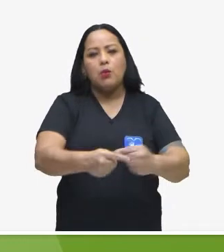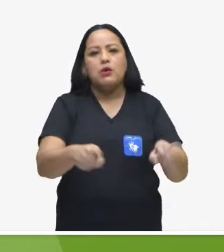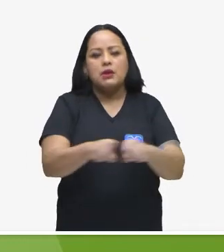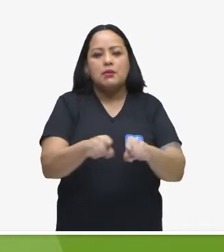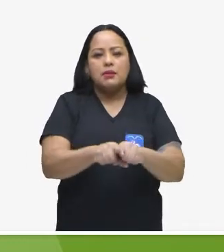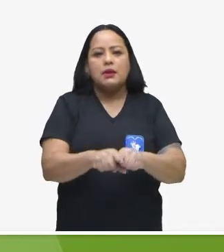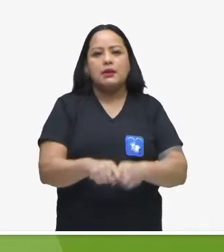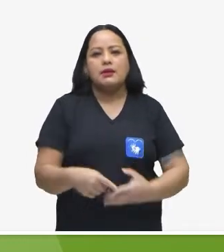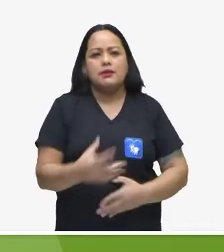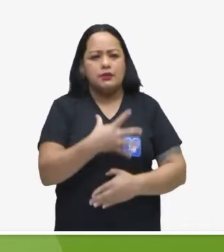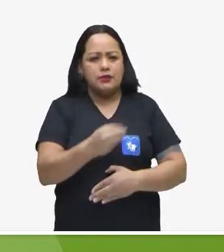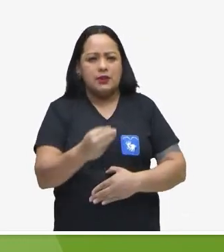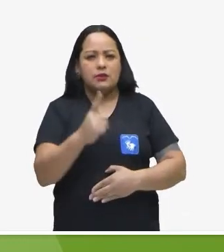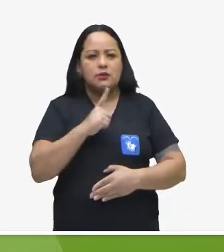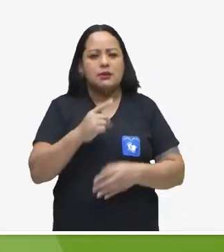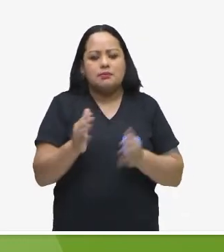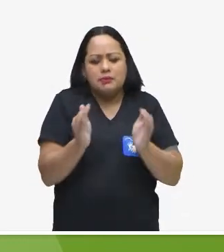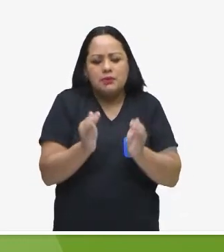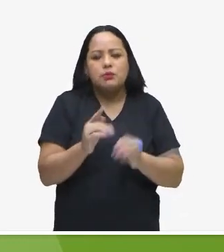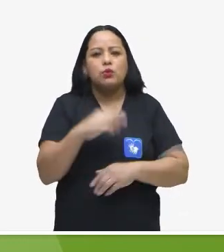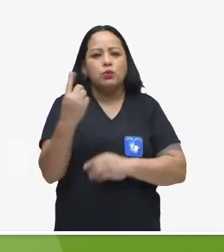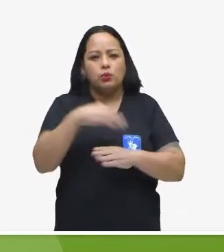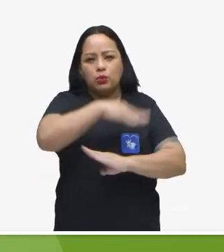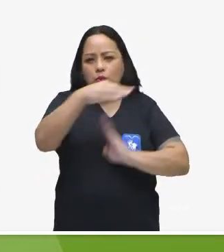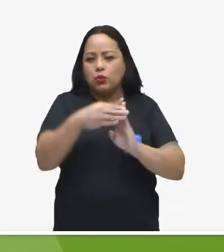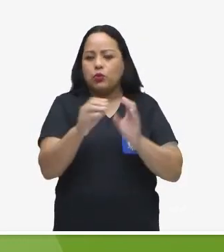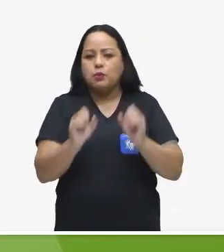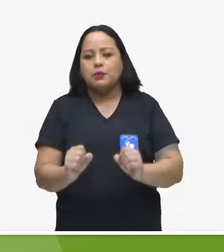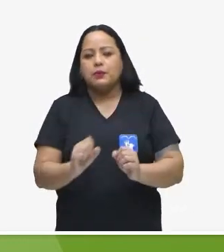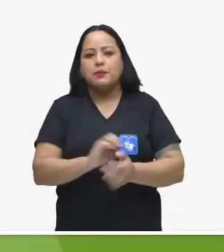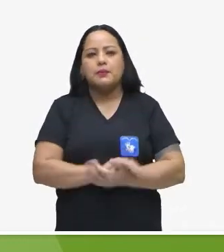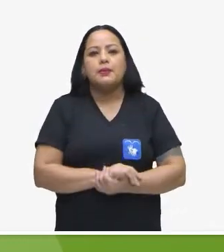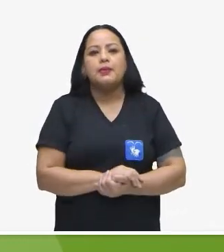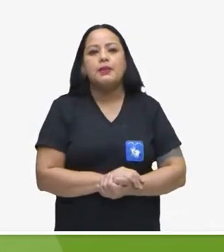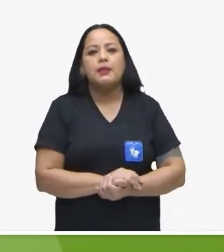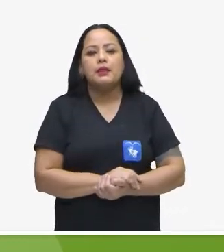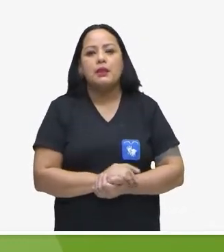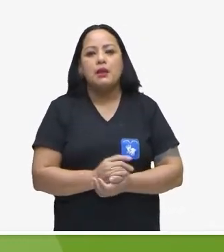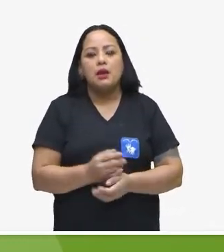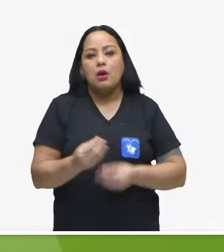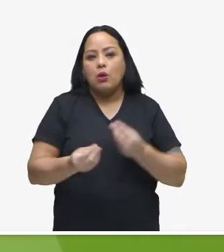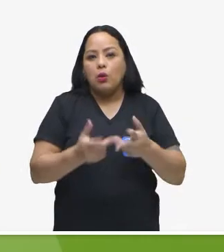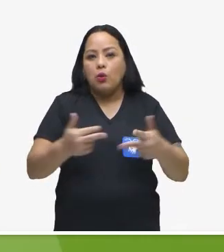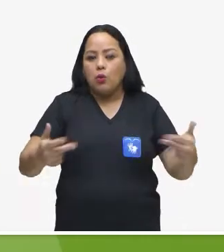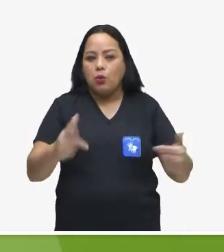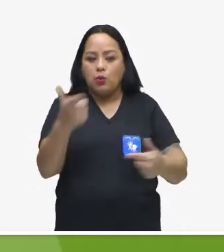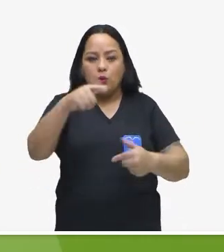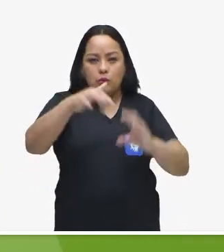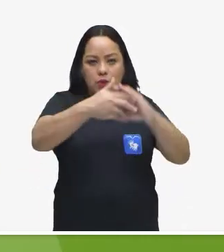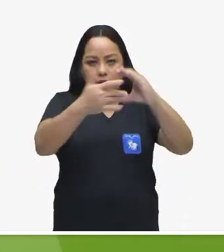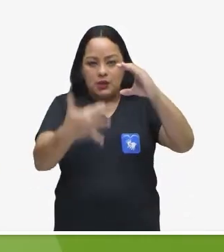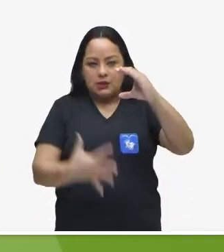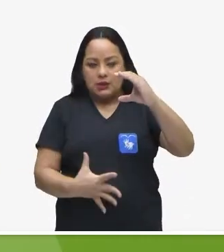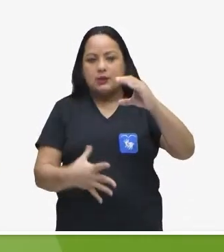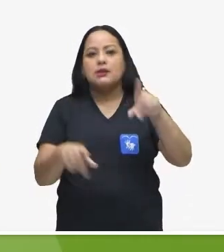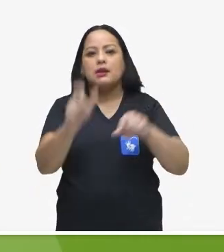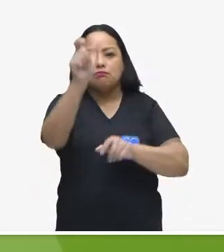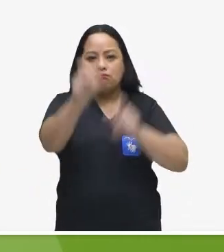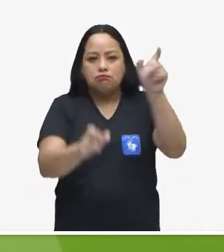gerar descendentes, tá ok? Uma outra forma também, uma outra característica dos seres vivos é